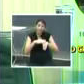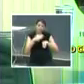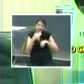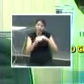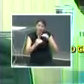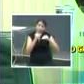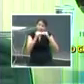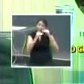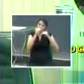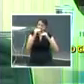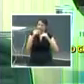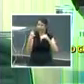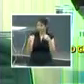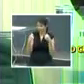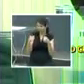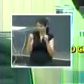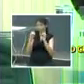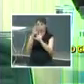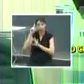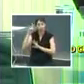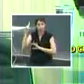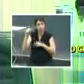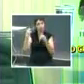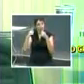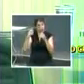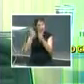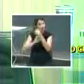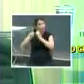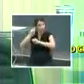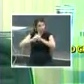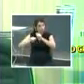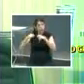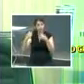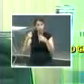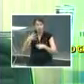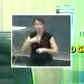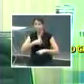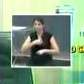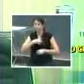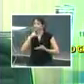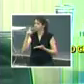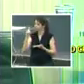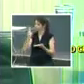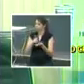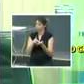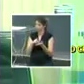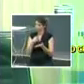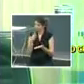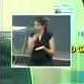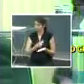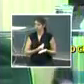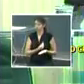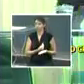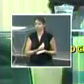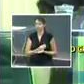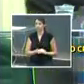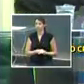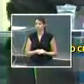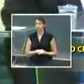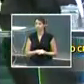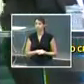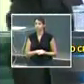crescendo, continue dando glória, continue dando aleluia, continue sentindo a presença de Deus na tua vida.